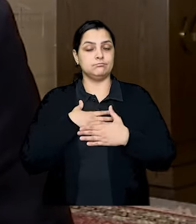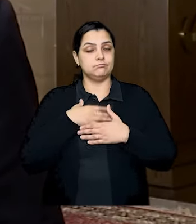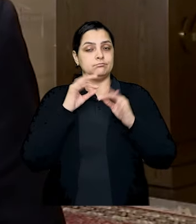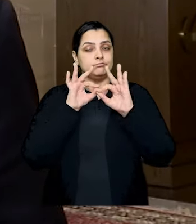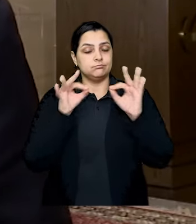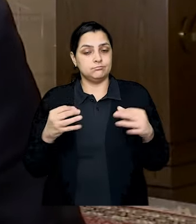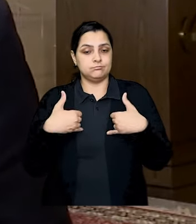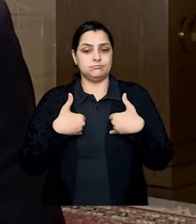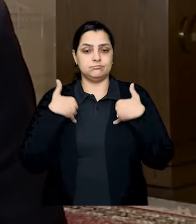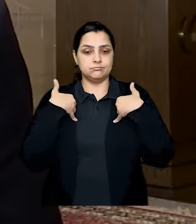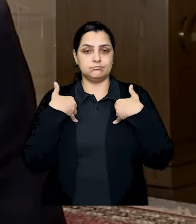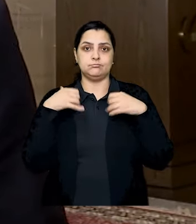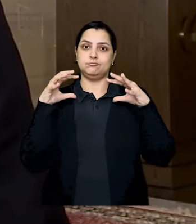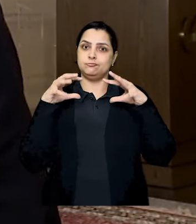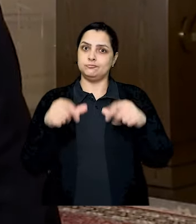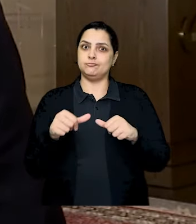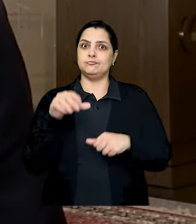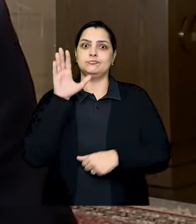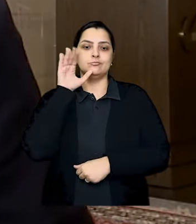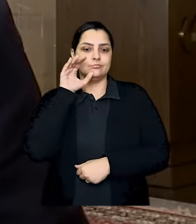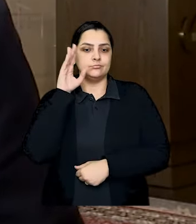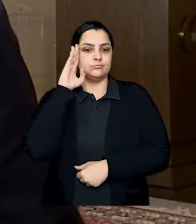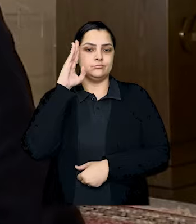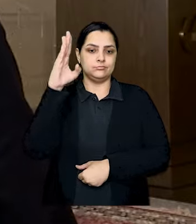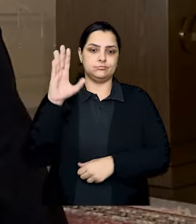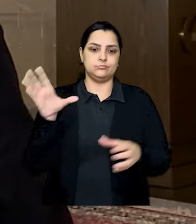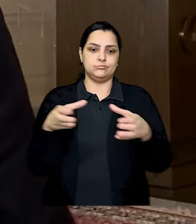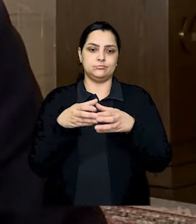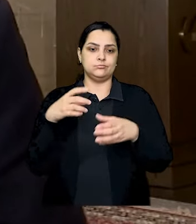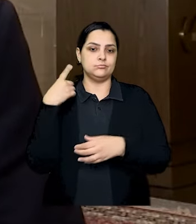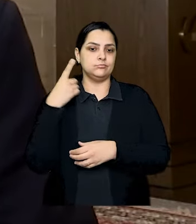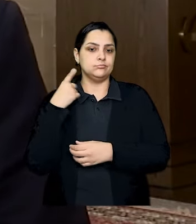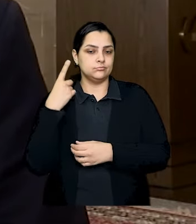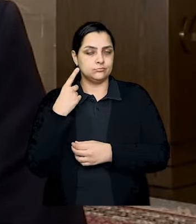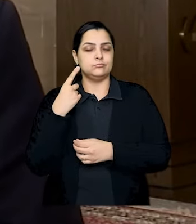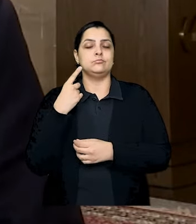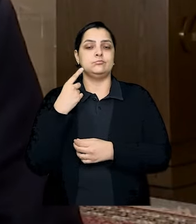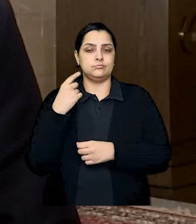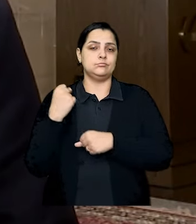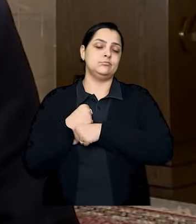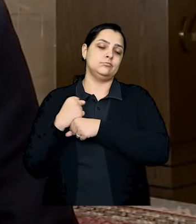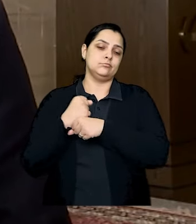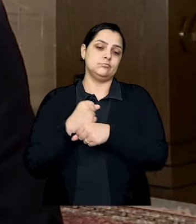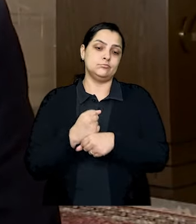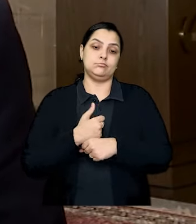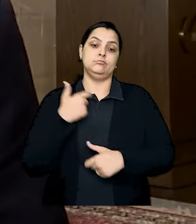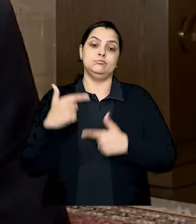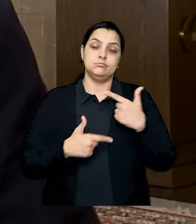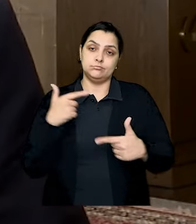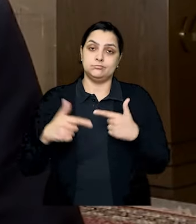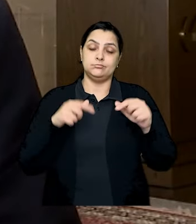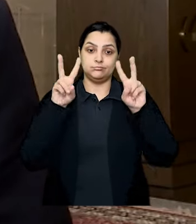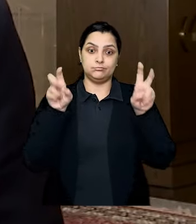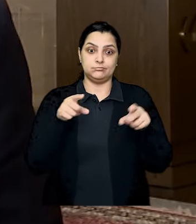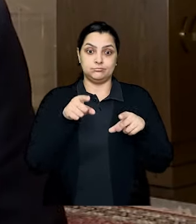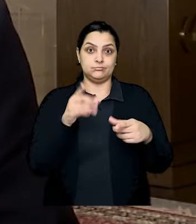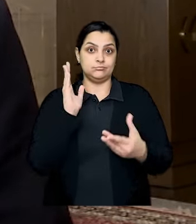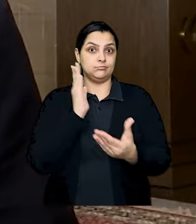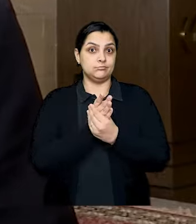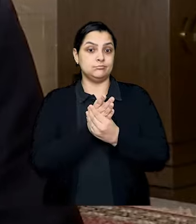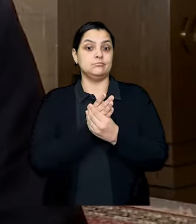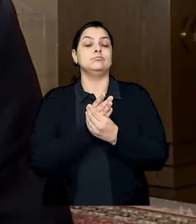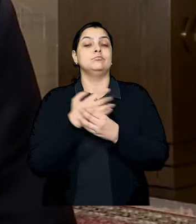com muita humildade muito orgulho em nome de todos os nossos funcionários e principalmente nosso corpo de advogados que estão há muitos anos trabalhando nesse